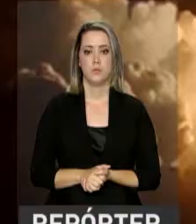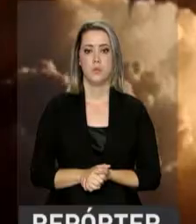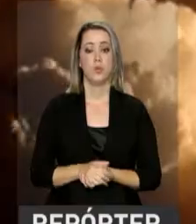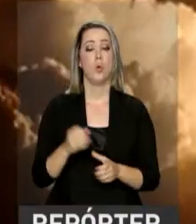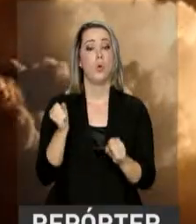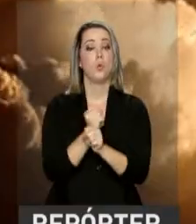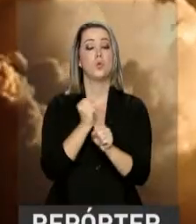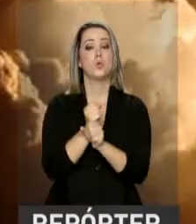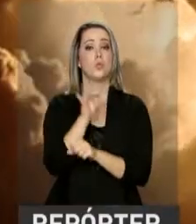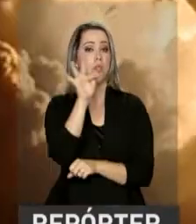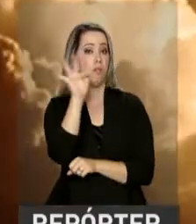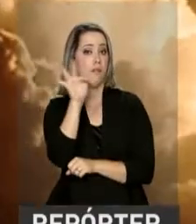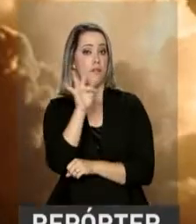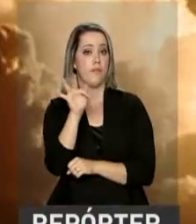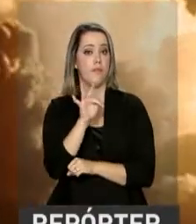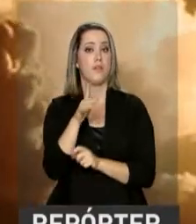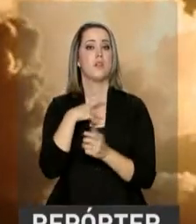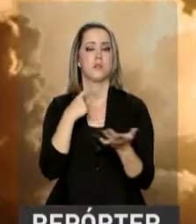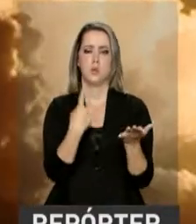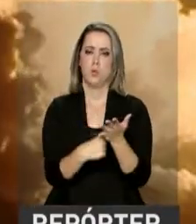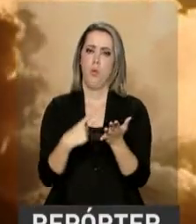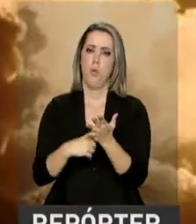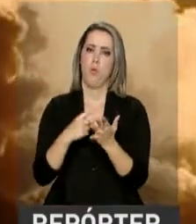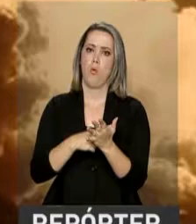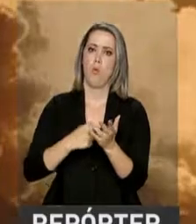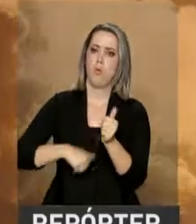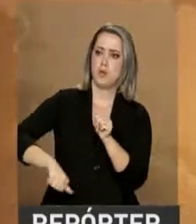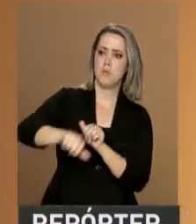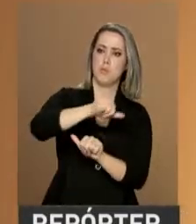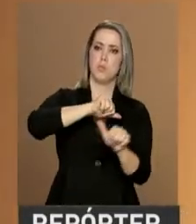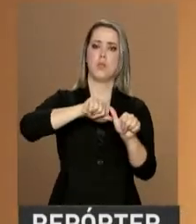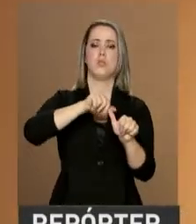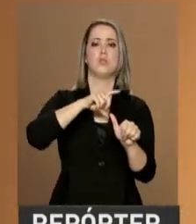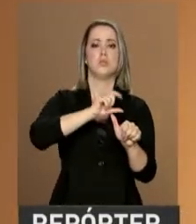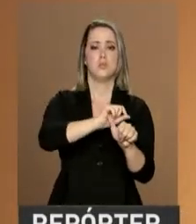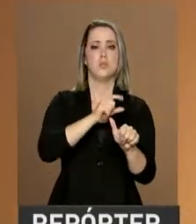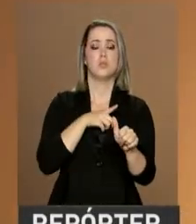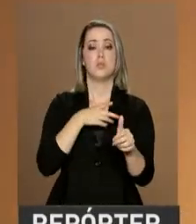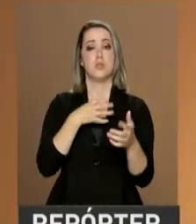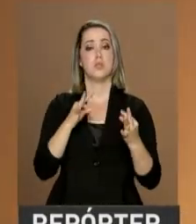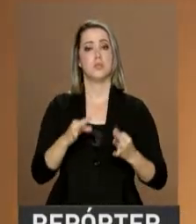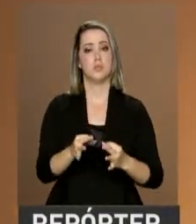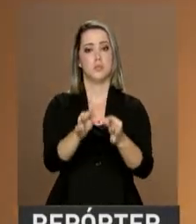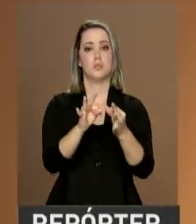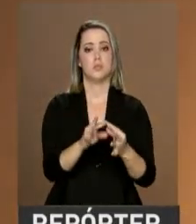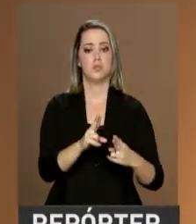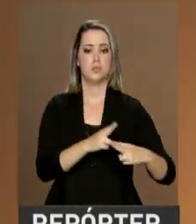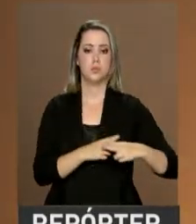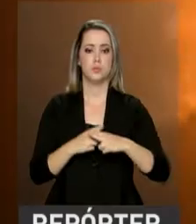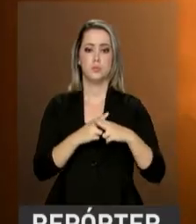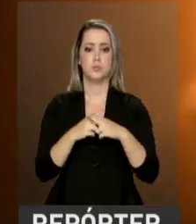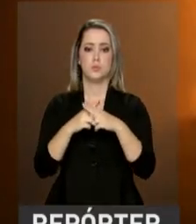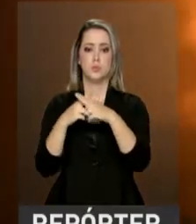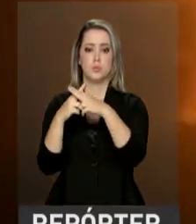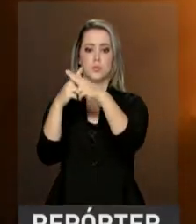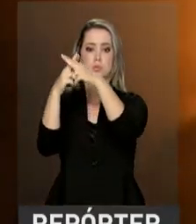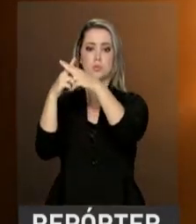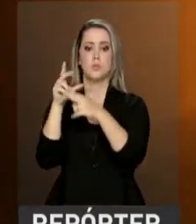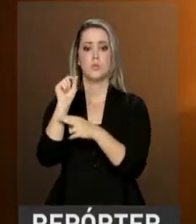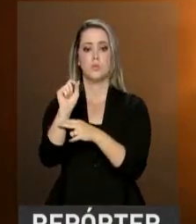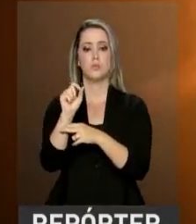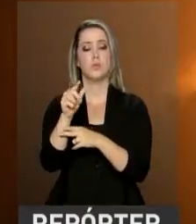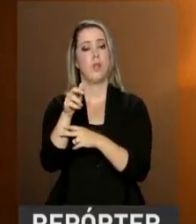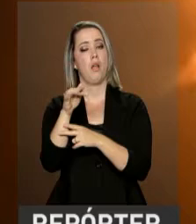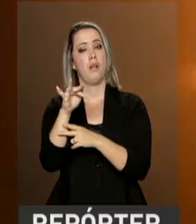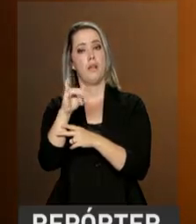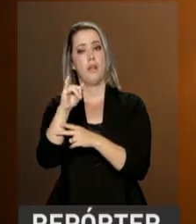Construído na França com acordo de transferência de tecnologia, o equipamento foi levado ao espaço por um foguete que partiu do Centro Espacial de Kourou, na